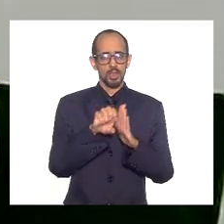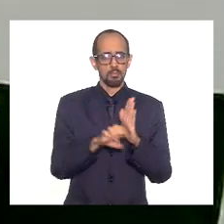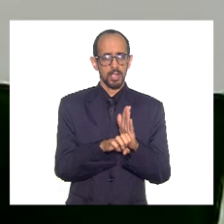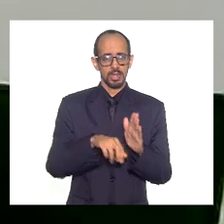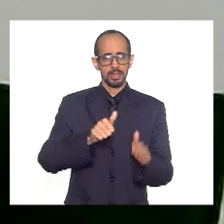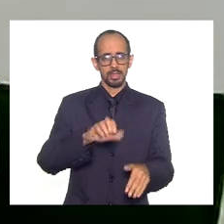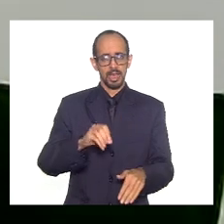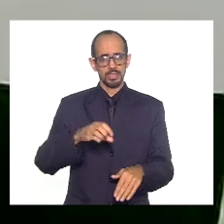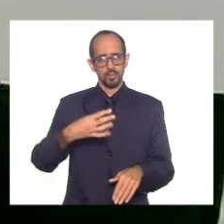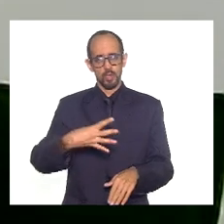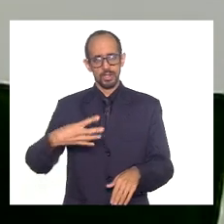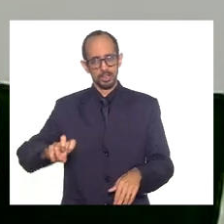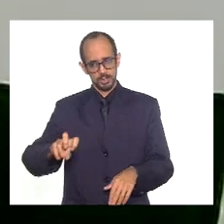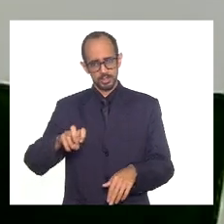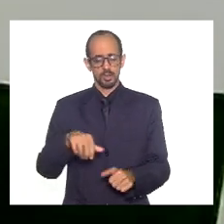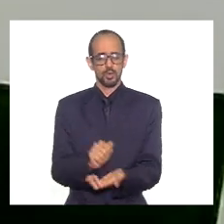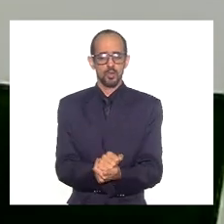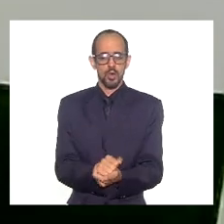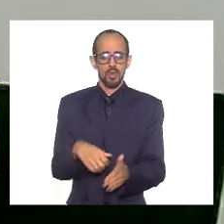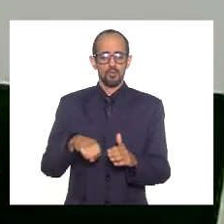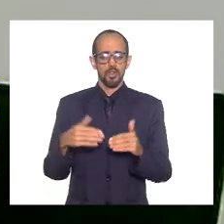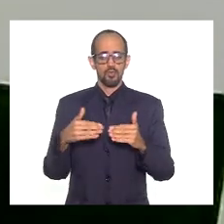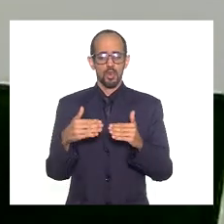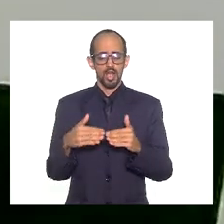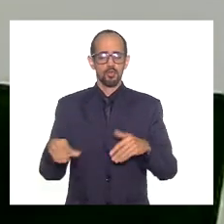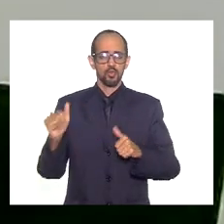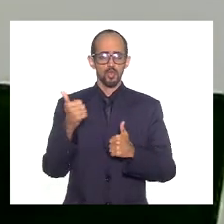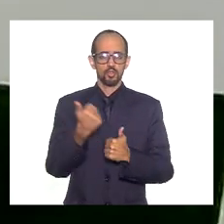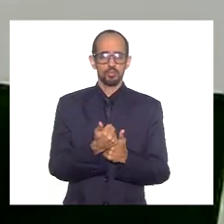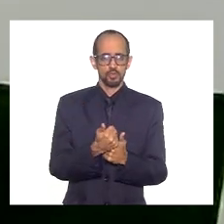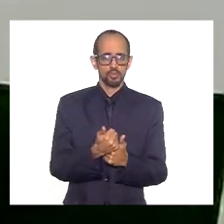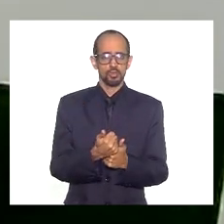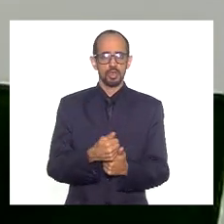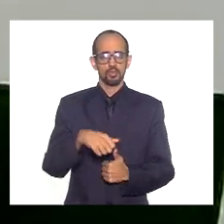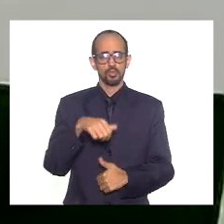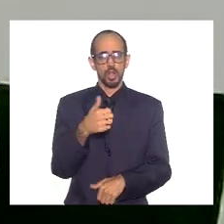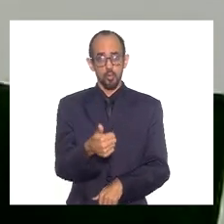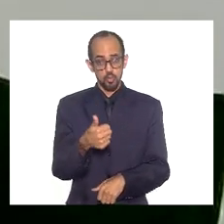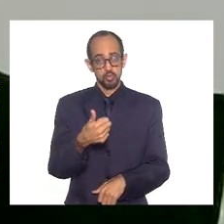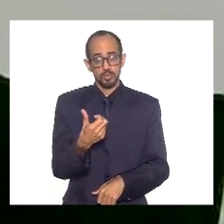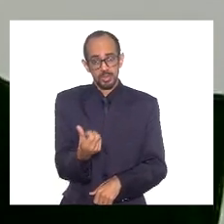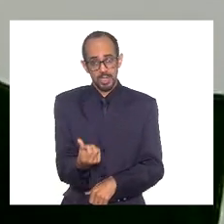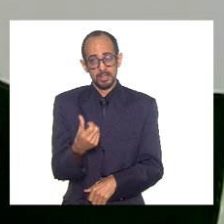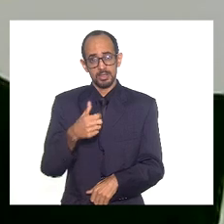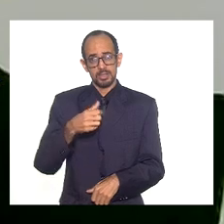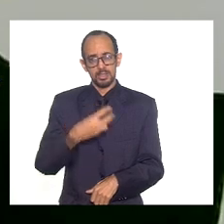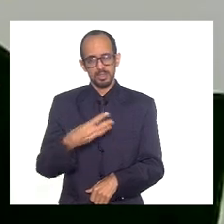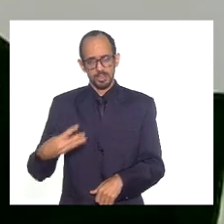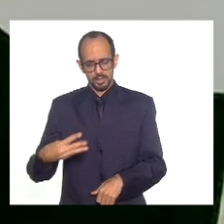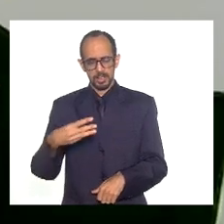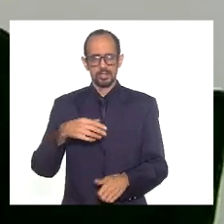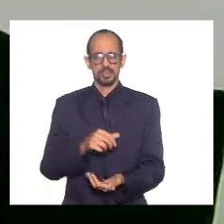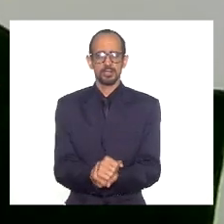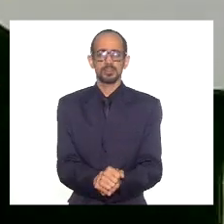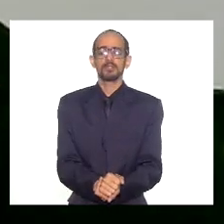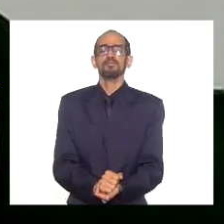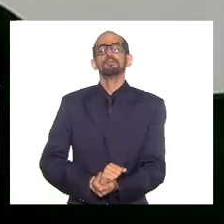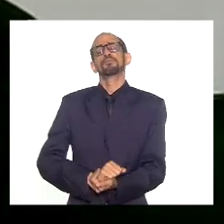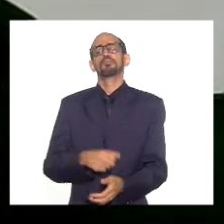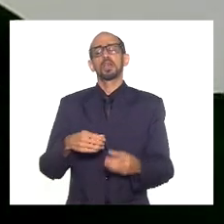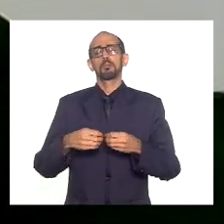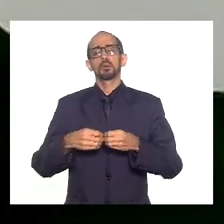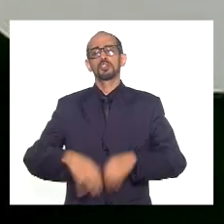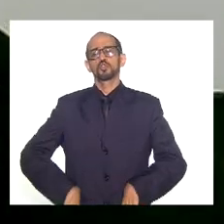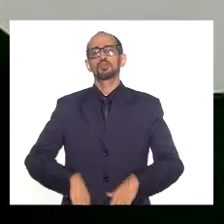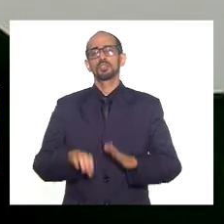45, favorável com subemenda aglutinativa, as emendas 1, 6 e 36, pela prejudicabilidade